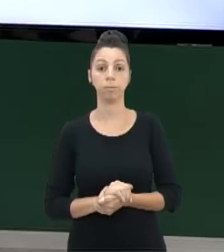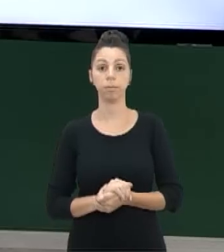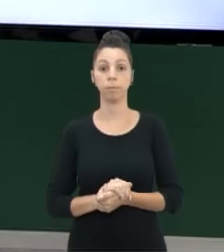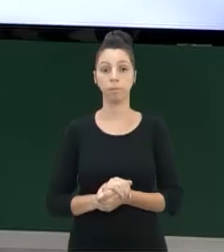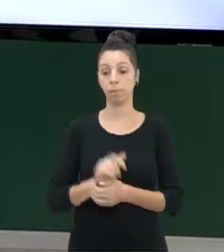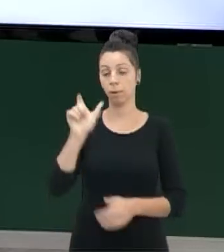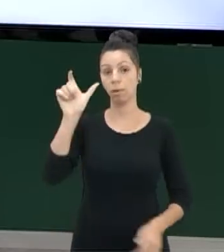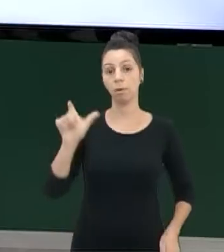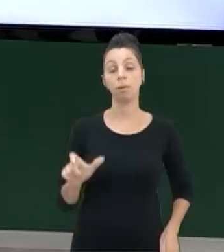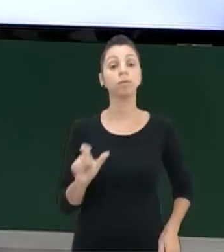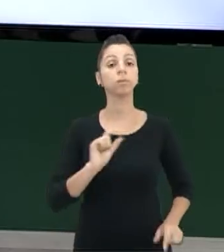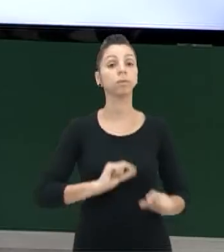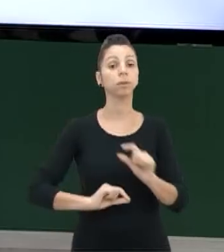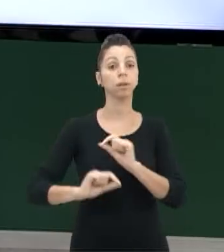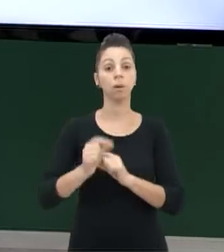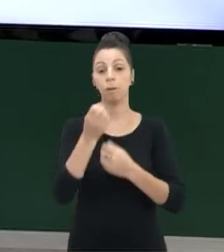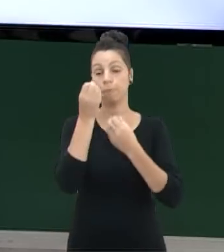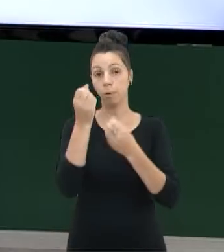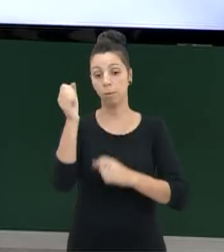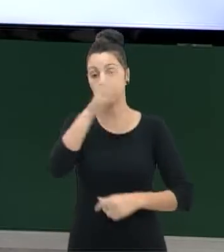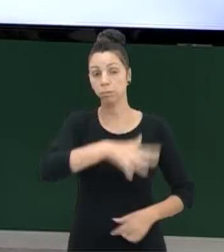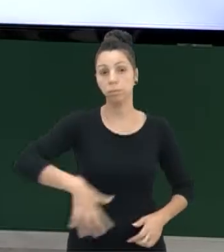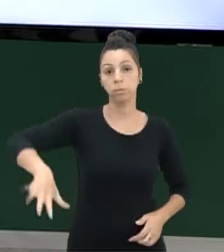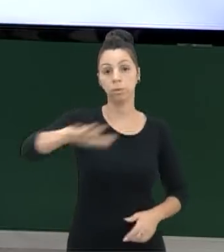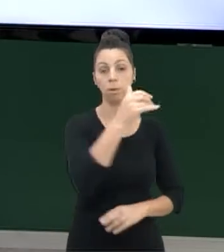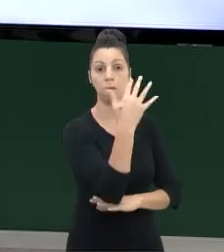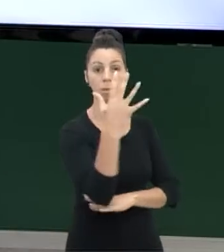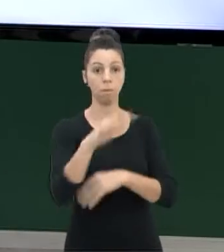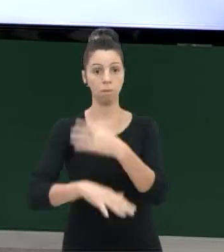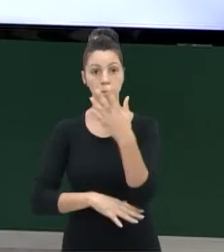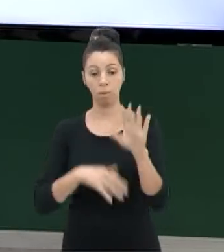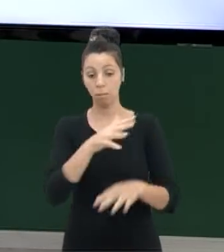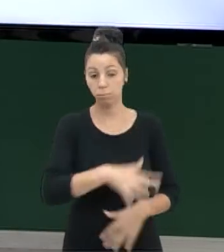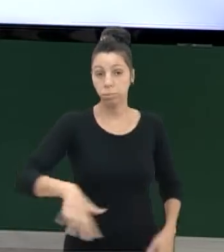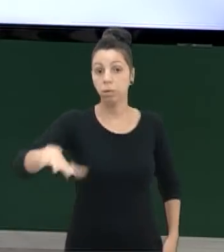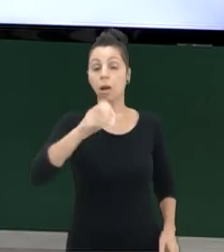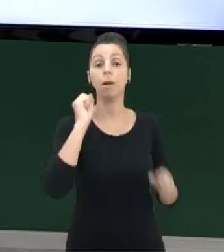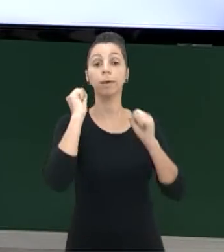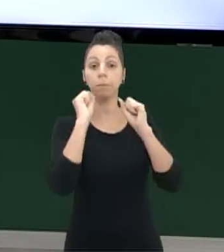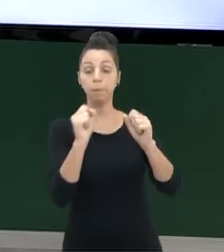a questões de ambientes que podem ter foco